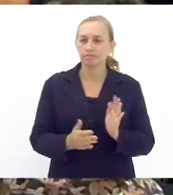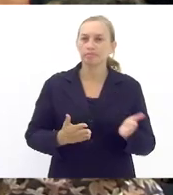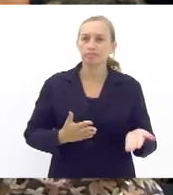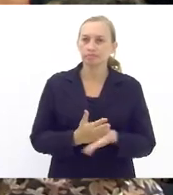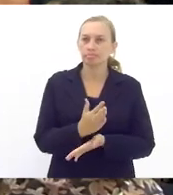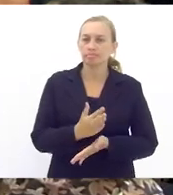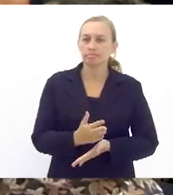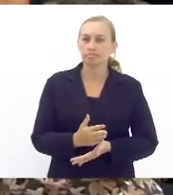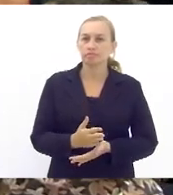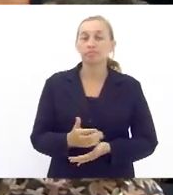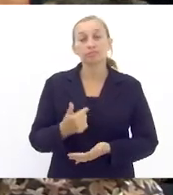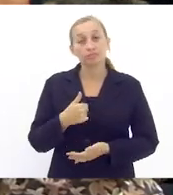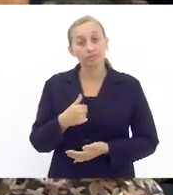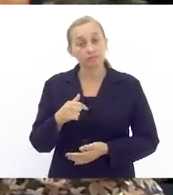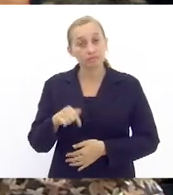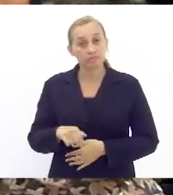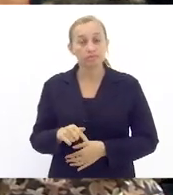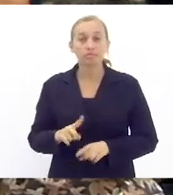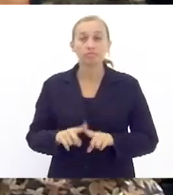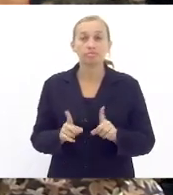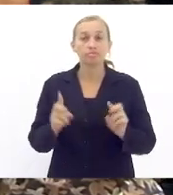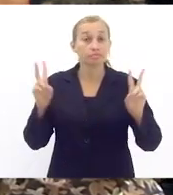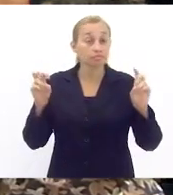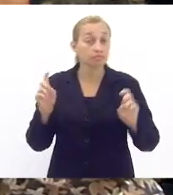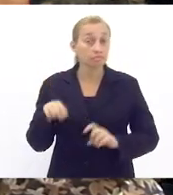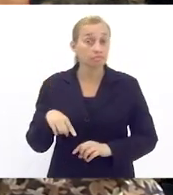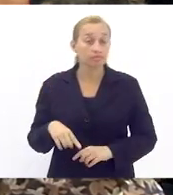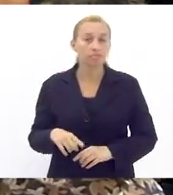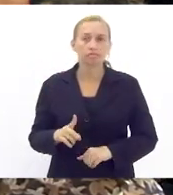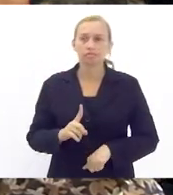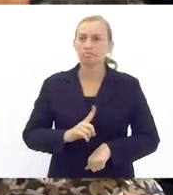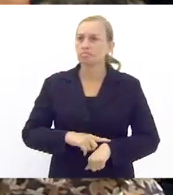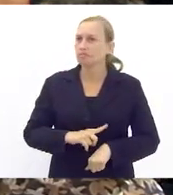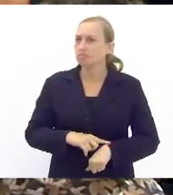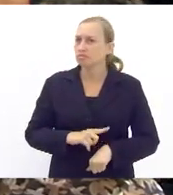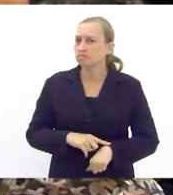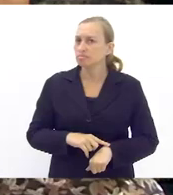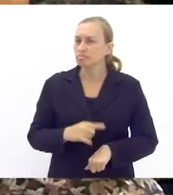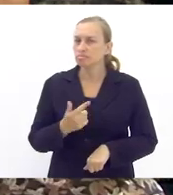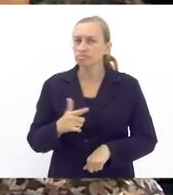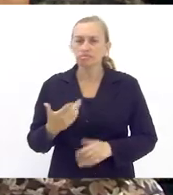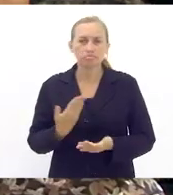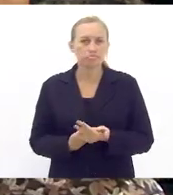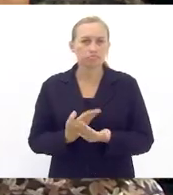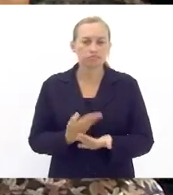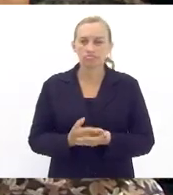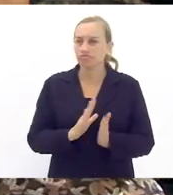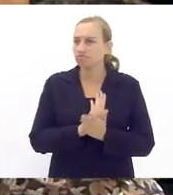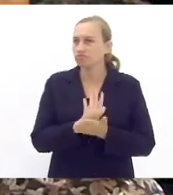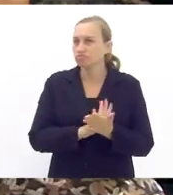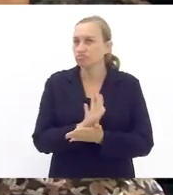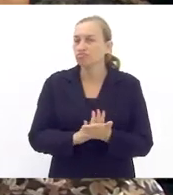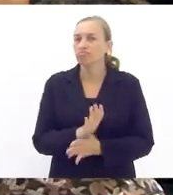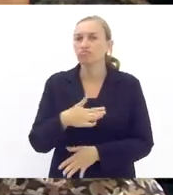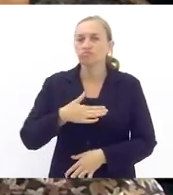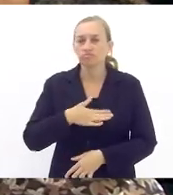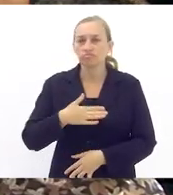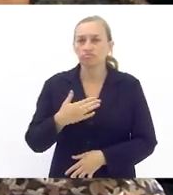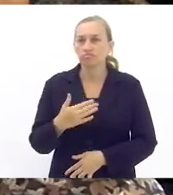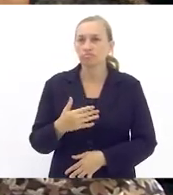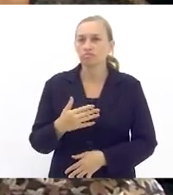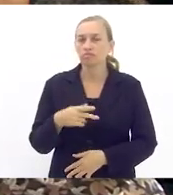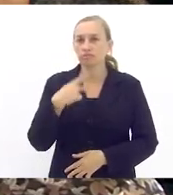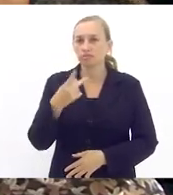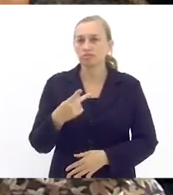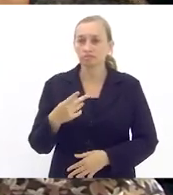paz de Deus e estou aqui só que a questão é a seguinte até o momento não tive aula inclusive gostaria de citar Paulo Freire